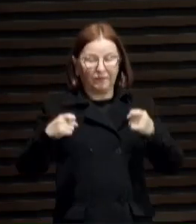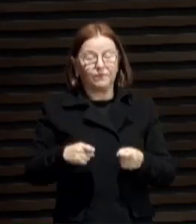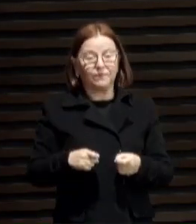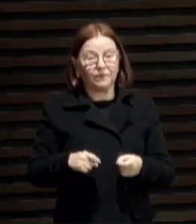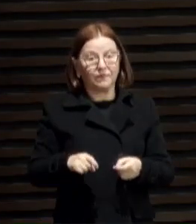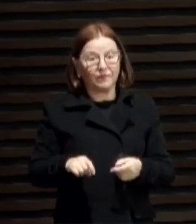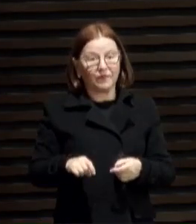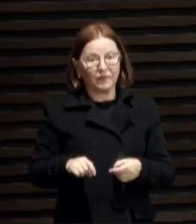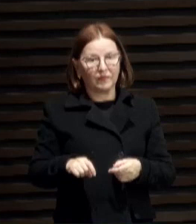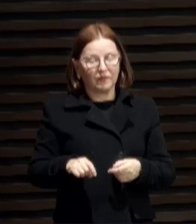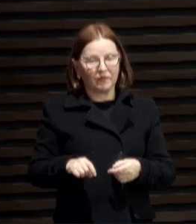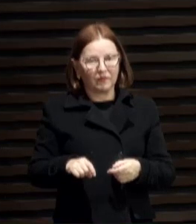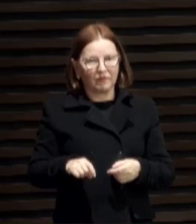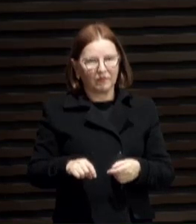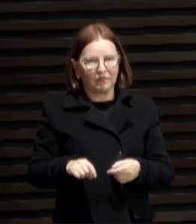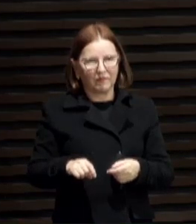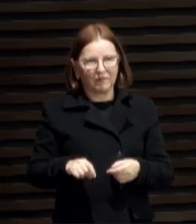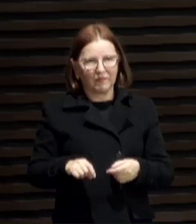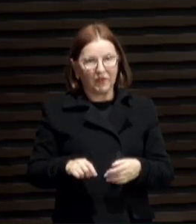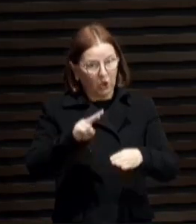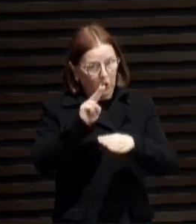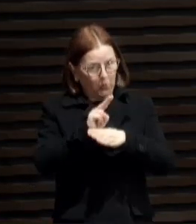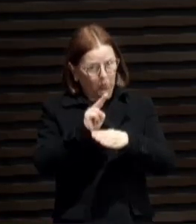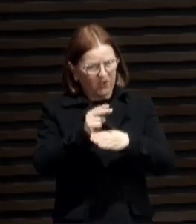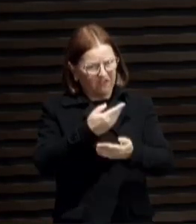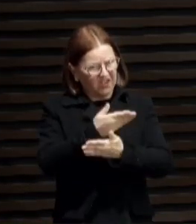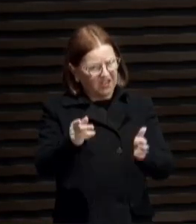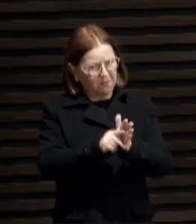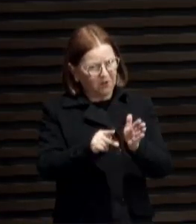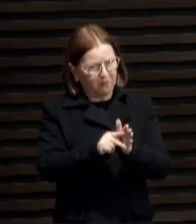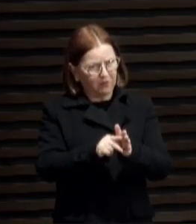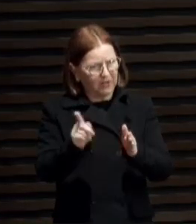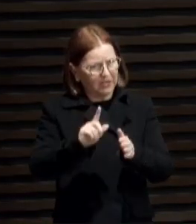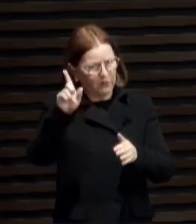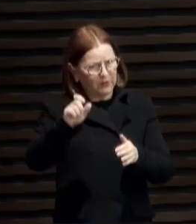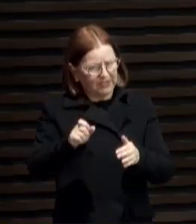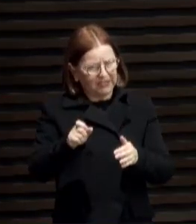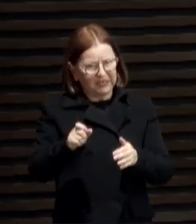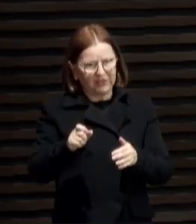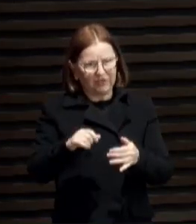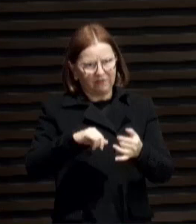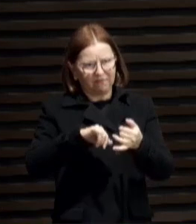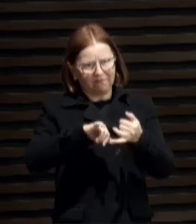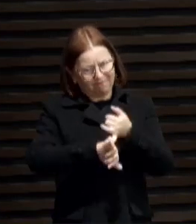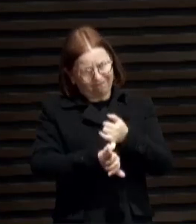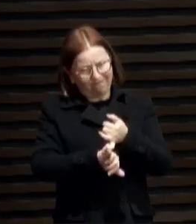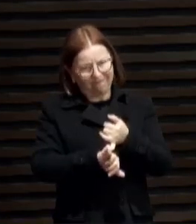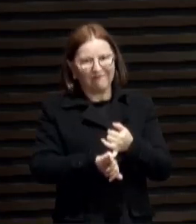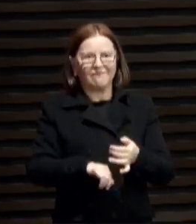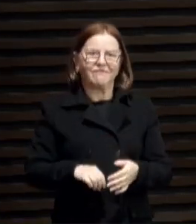Portanto, cuidai de vós mesmos, e não sejais infiéis. Aqui Deus está fazendo